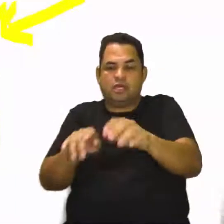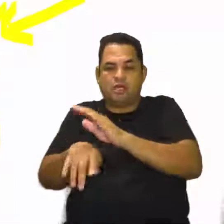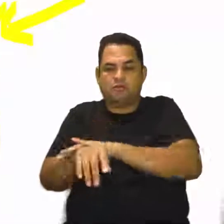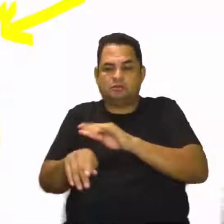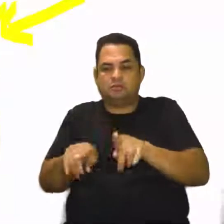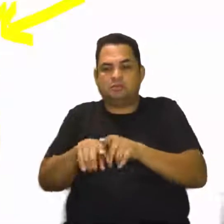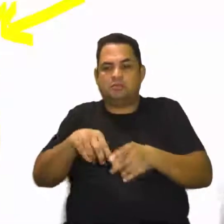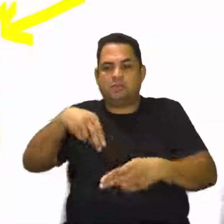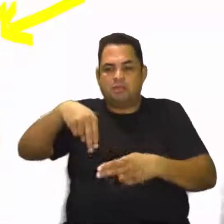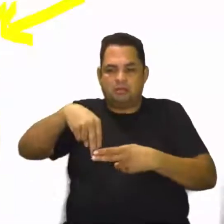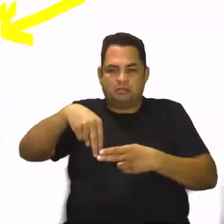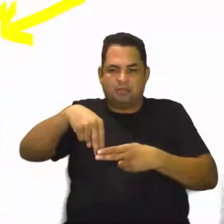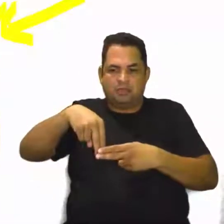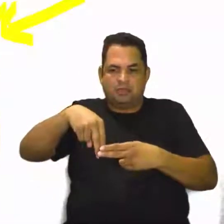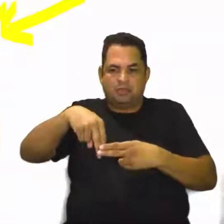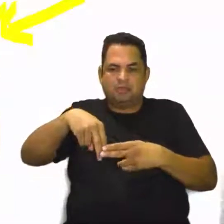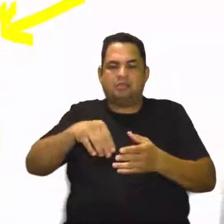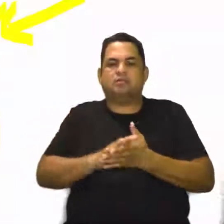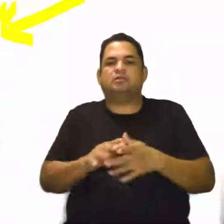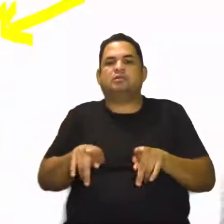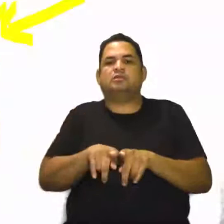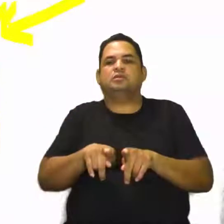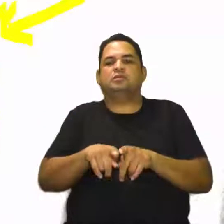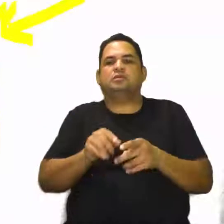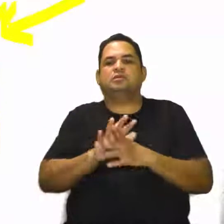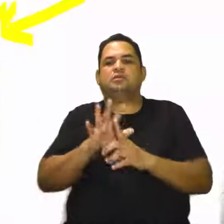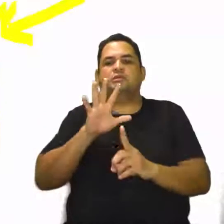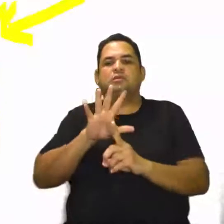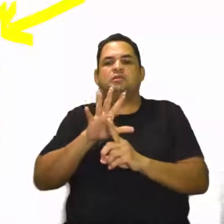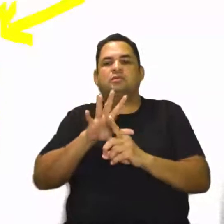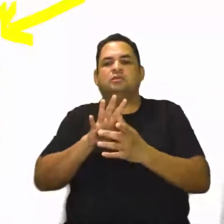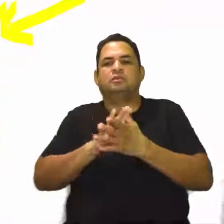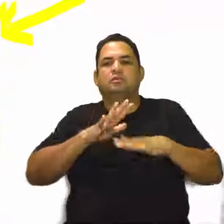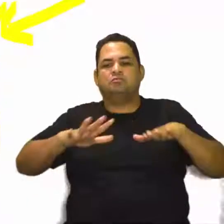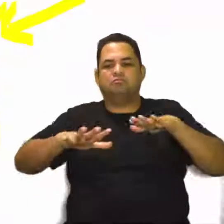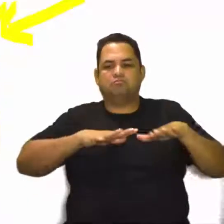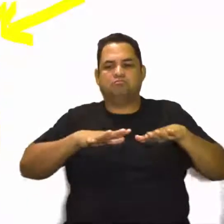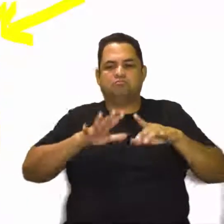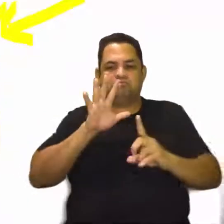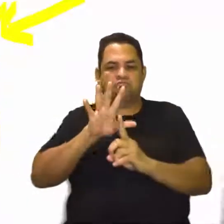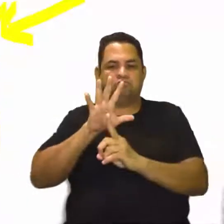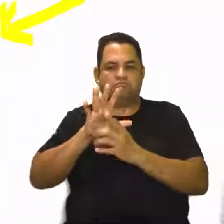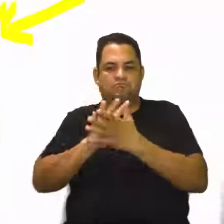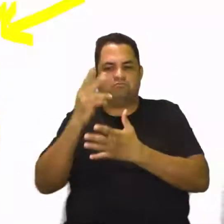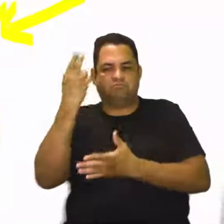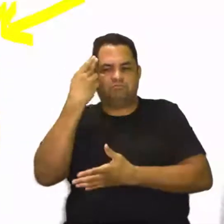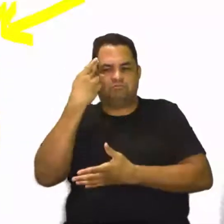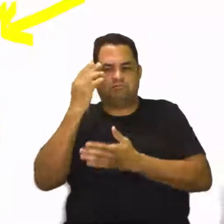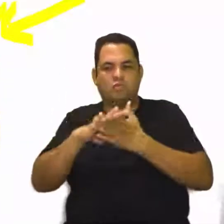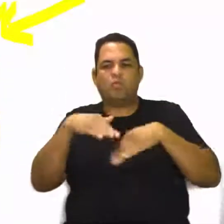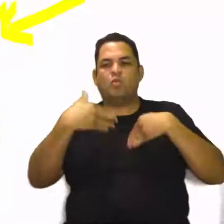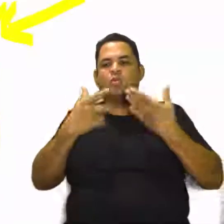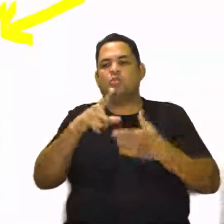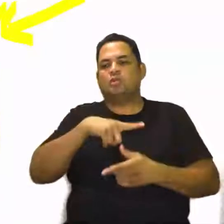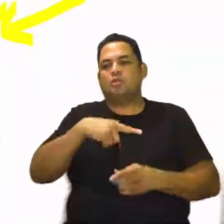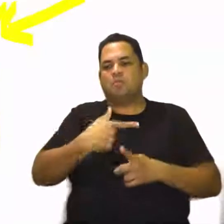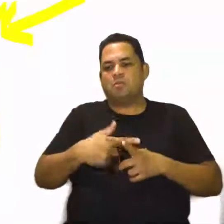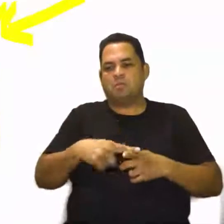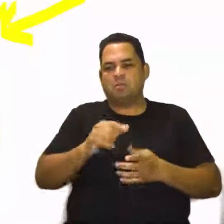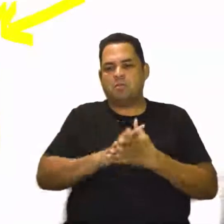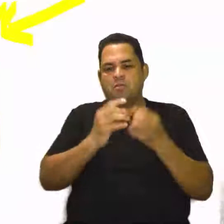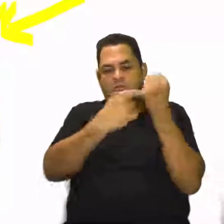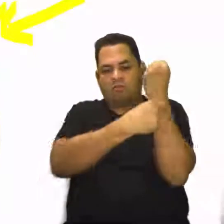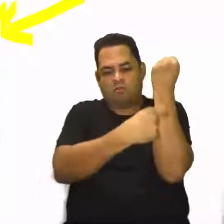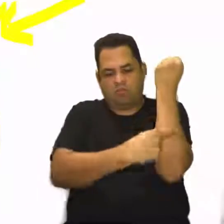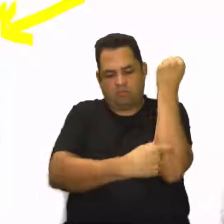meus membros inferiores. Logo, vai influenciar o meu movimento. Então, é normal quando você tem um problema de coluna,